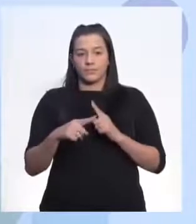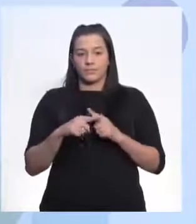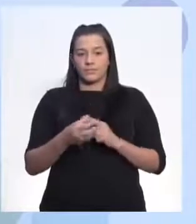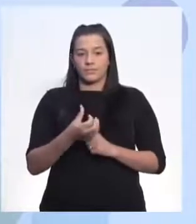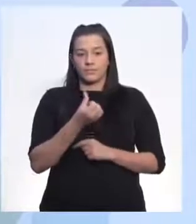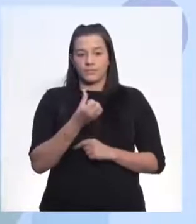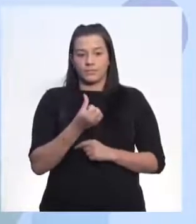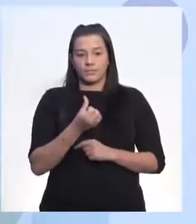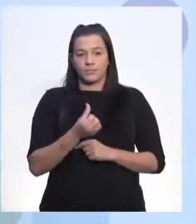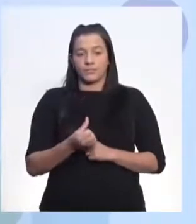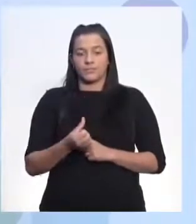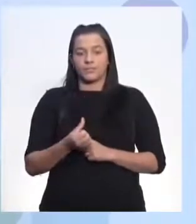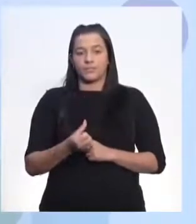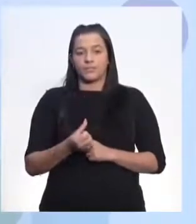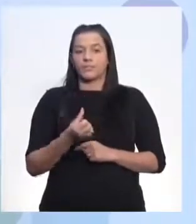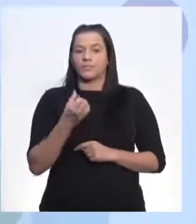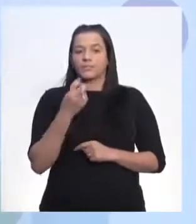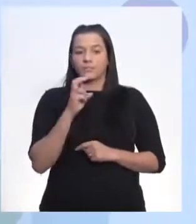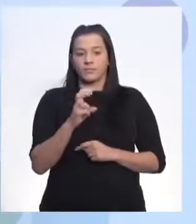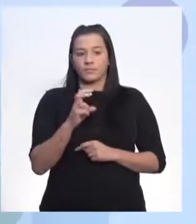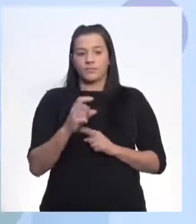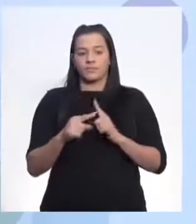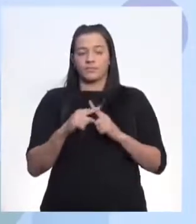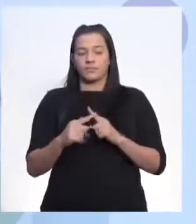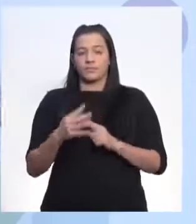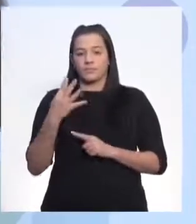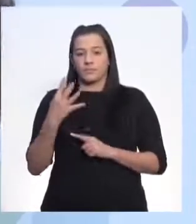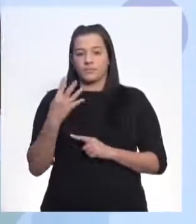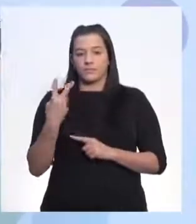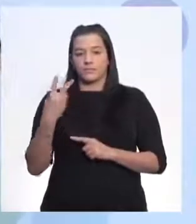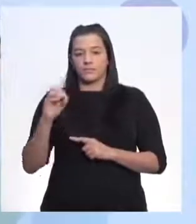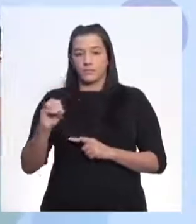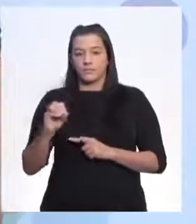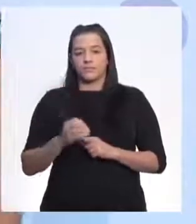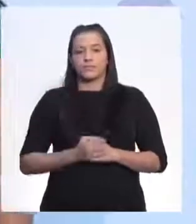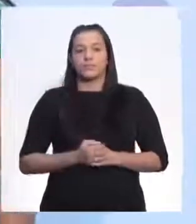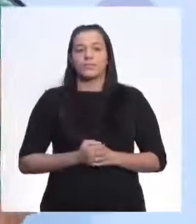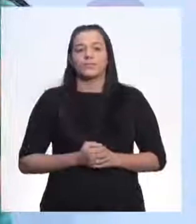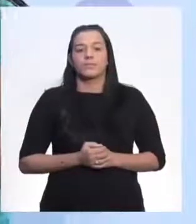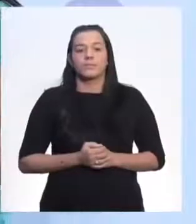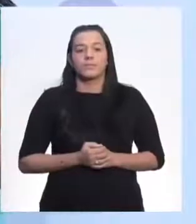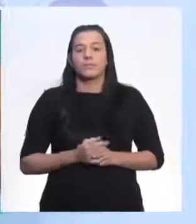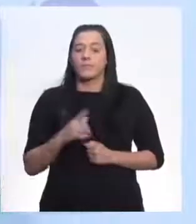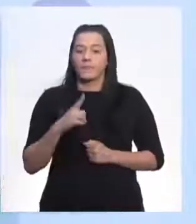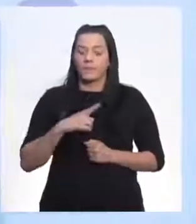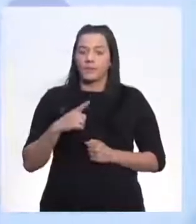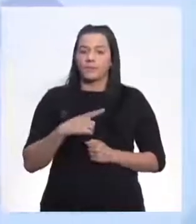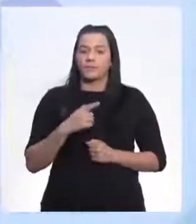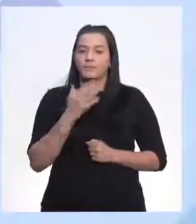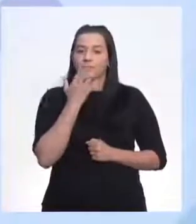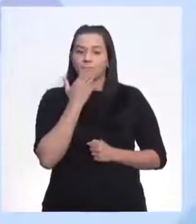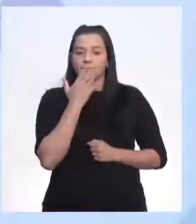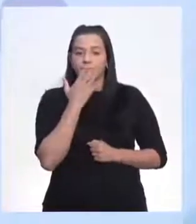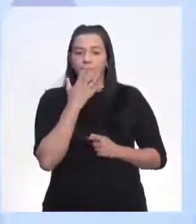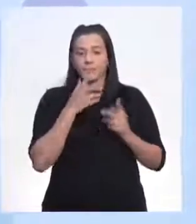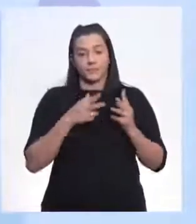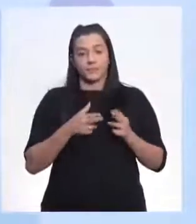Então, sobrou 5 vezes 4, 20. Muito bem. Significa que cores